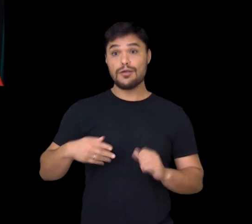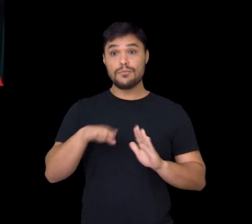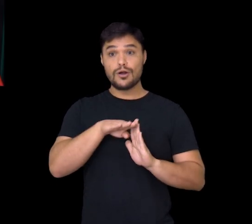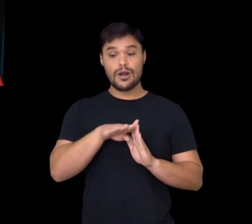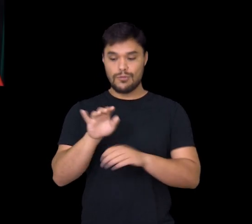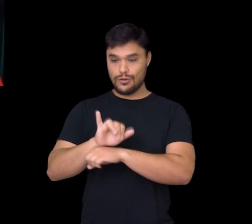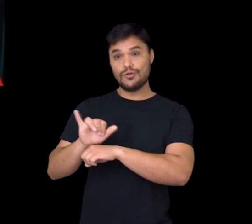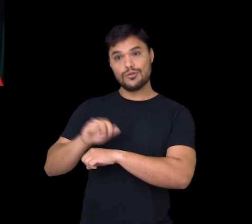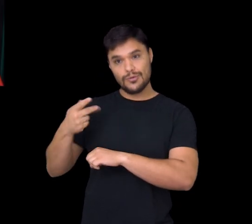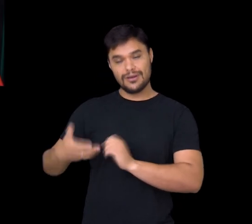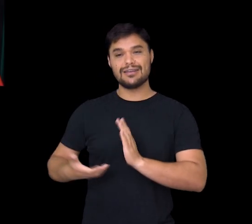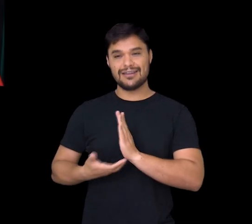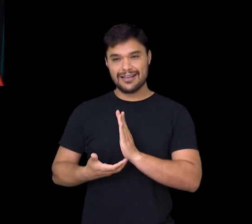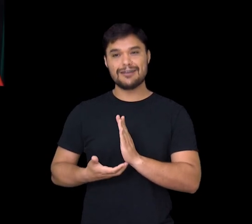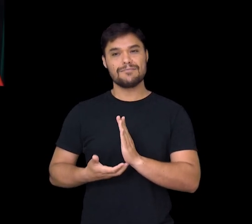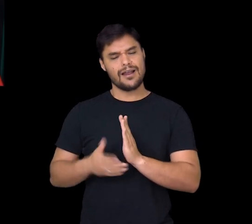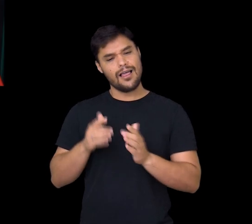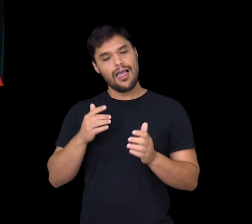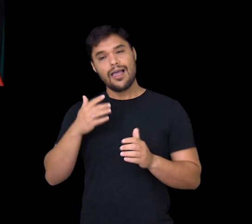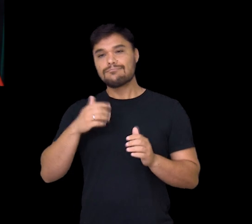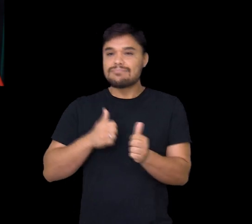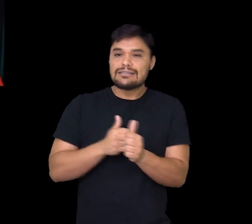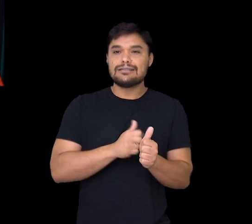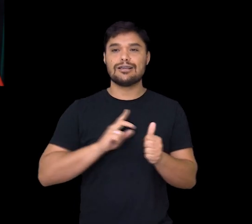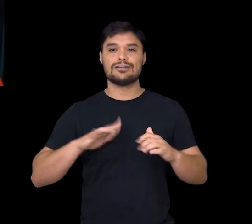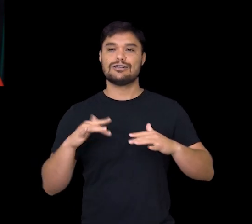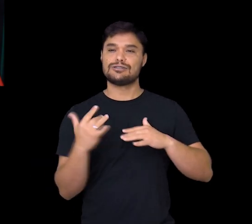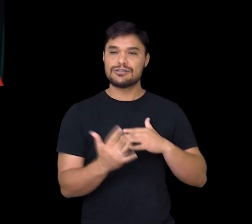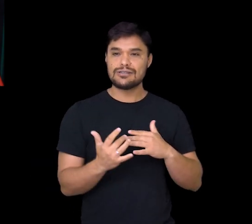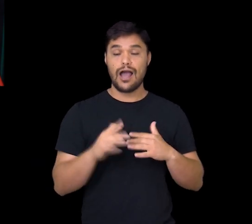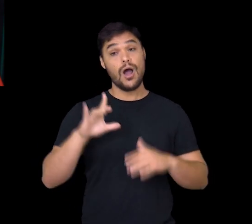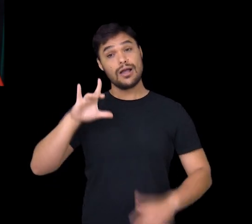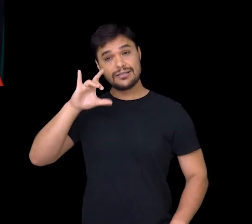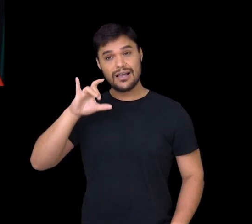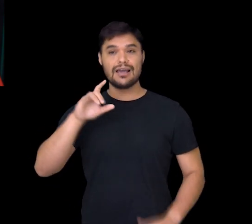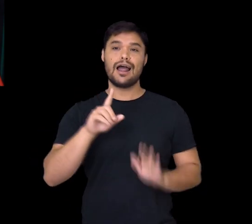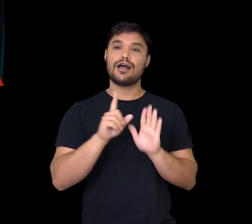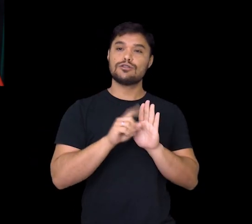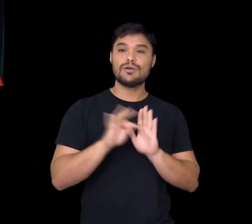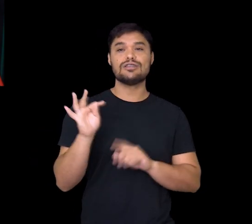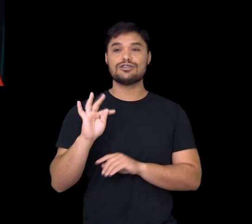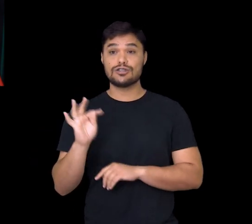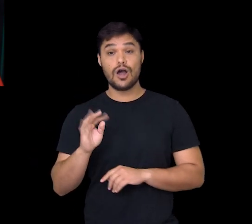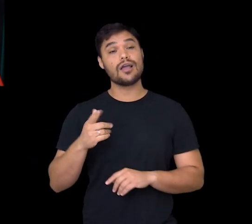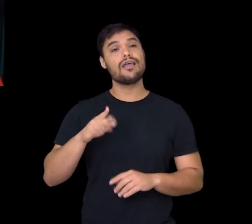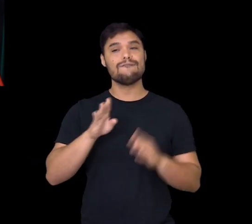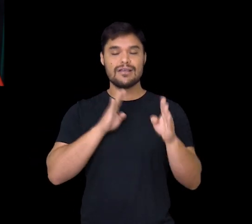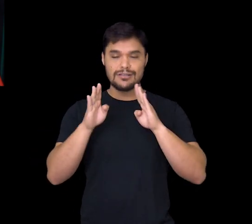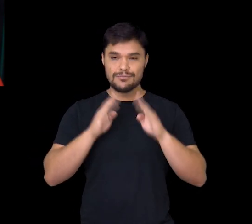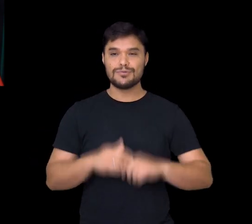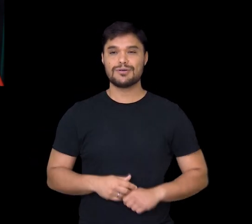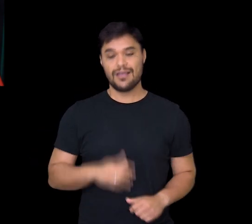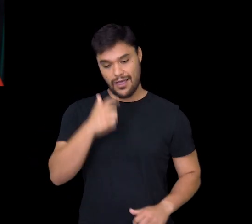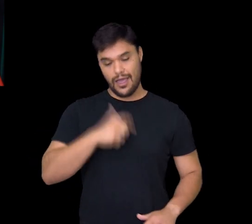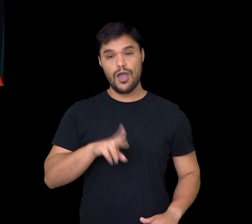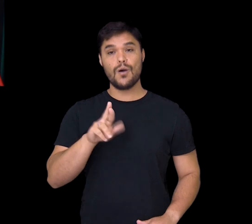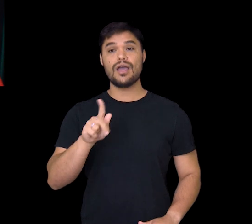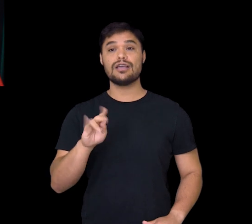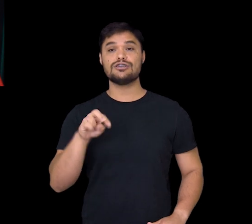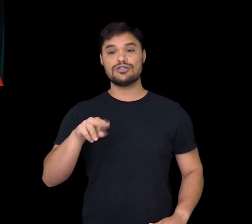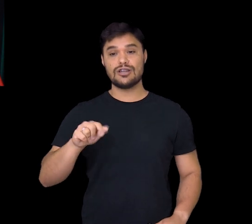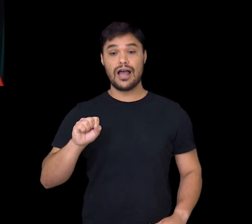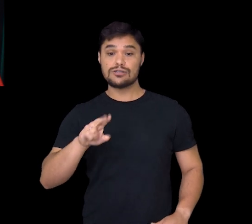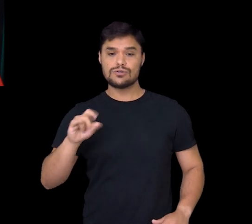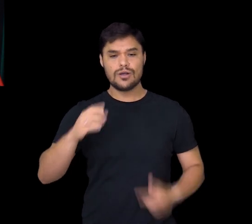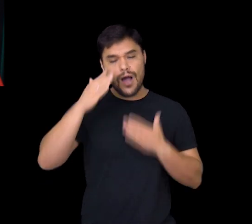Elas Pautam pelo YouTube da TV Câmara. Siga as nossas redes sociais, Instagram, Twitter, TikTok e Facebook. Eu sou